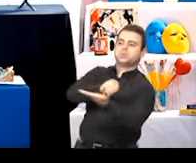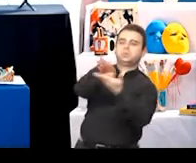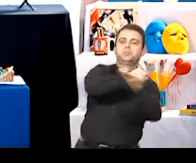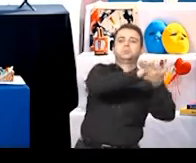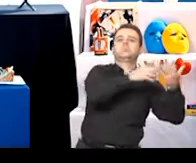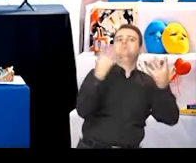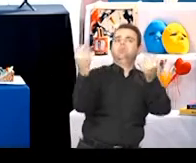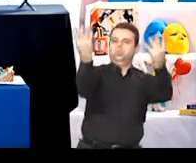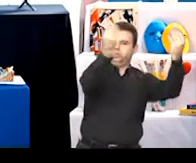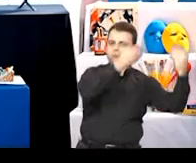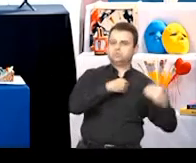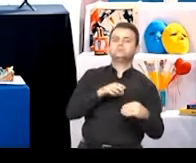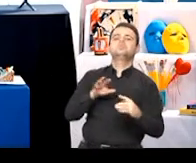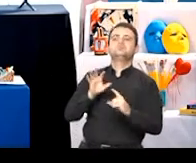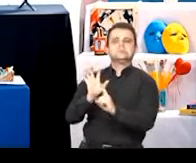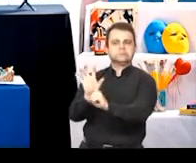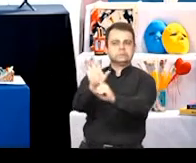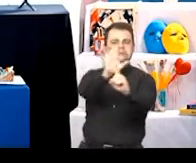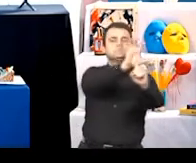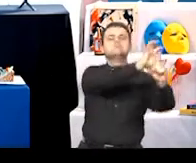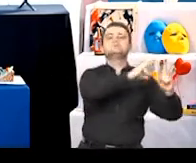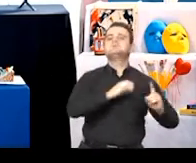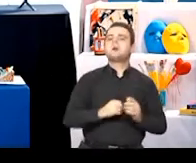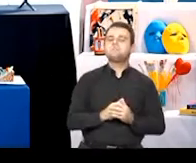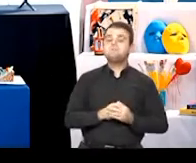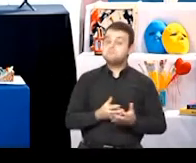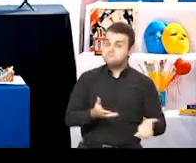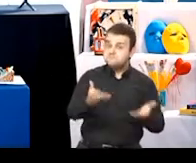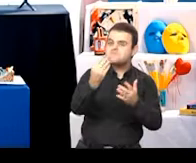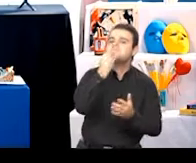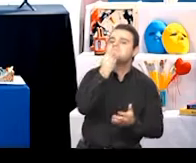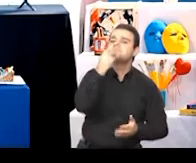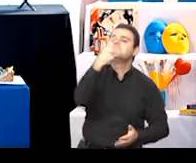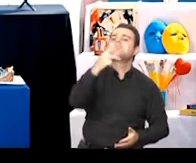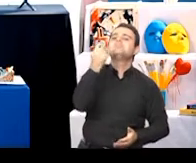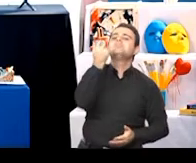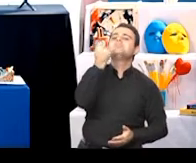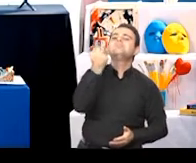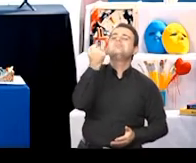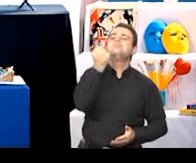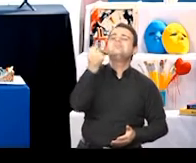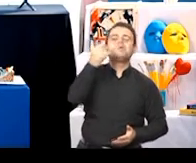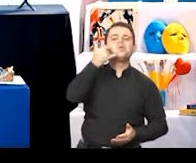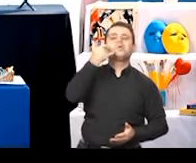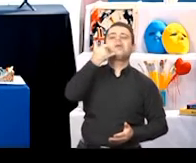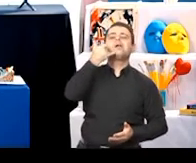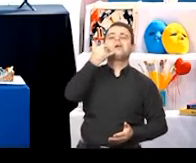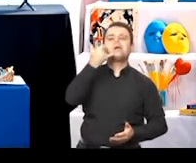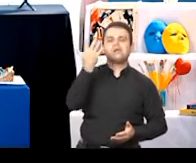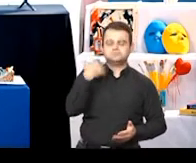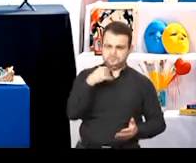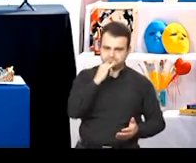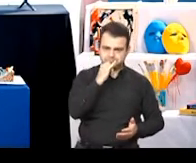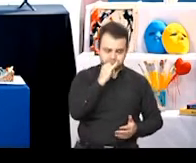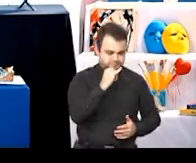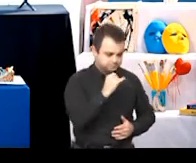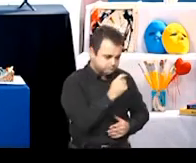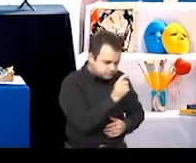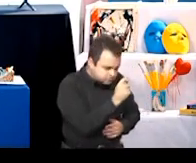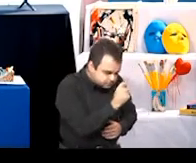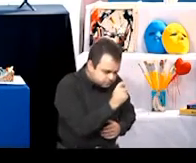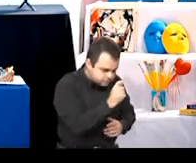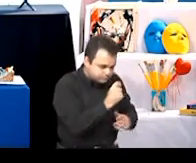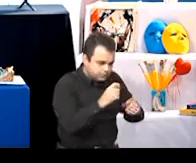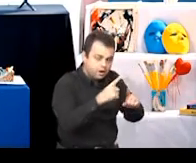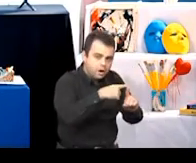contemporânea. Então vamos lá? Vamos explorar a câmera do seu celular? A minha dica é: você pode aproximar a